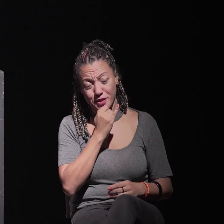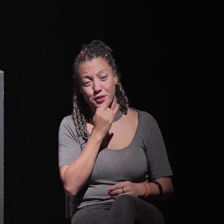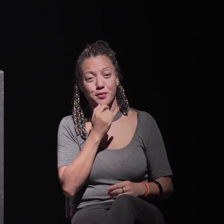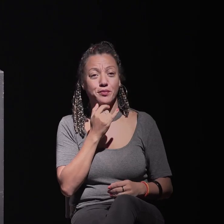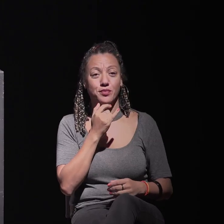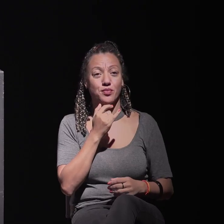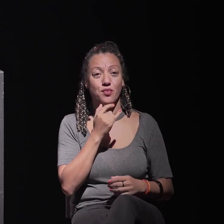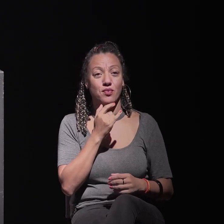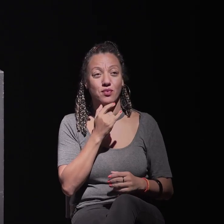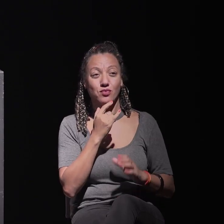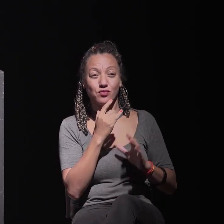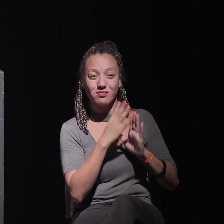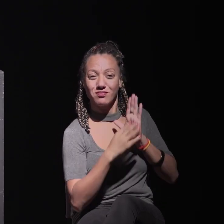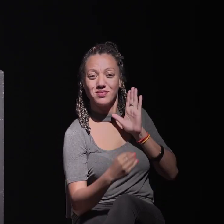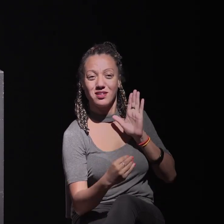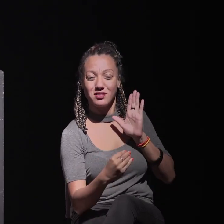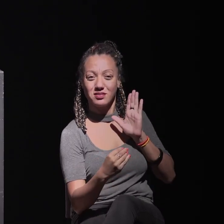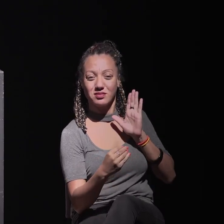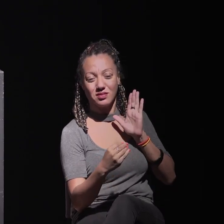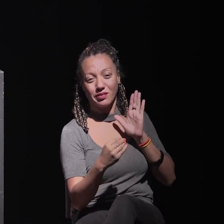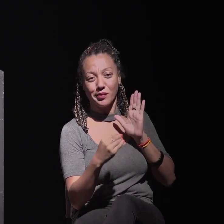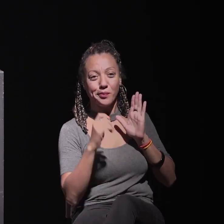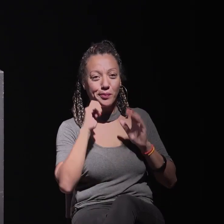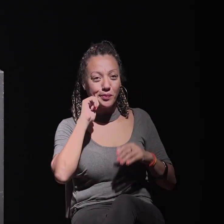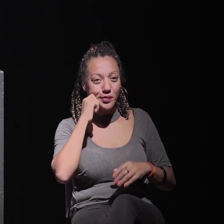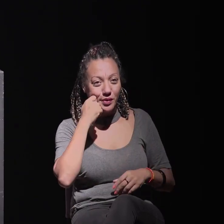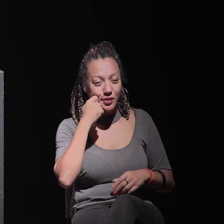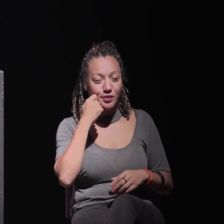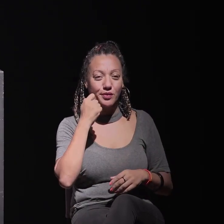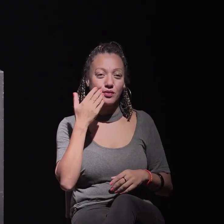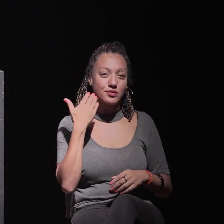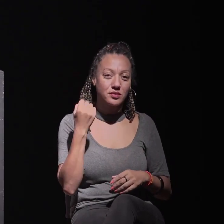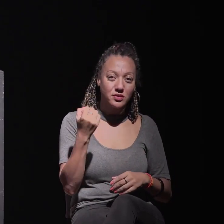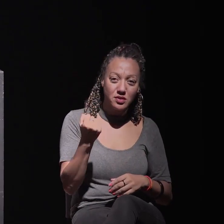negros, asiáticos, menos as sociedades,